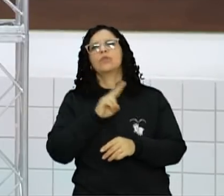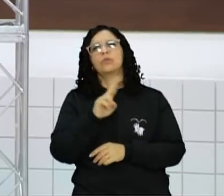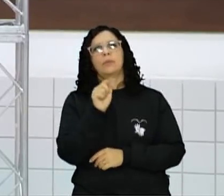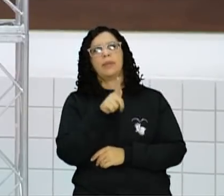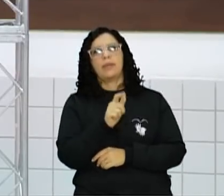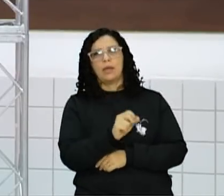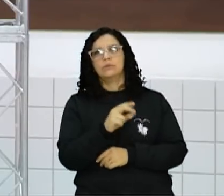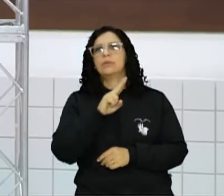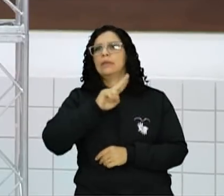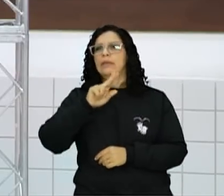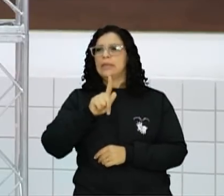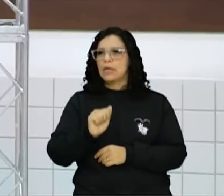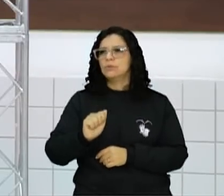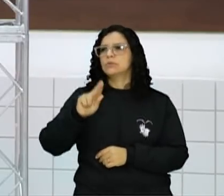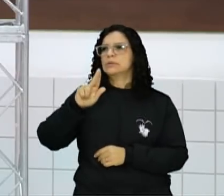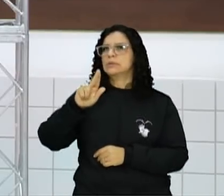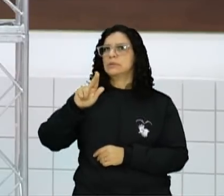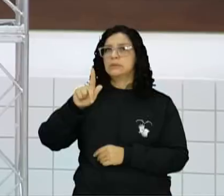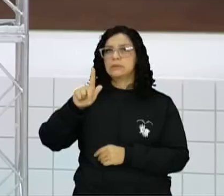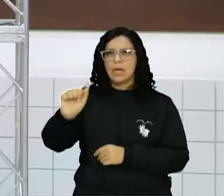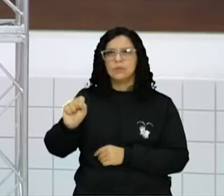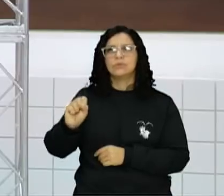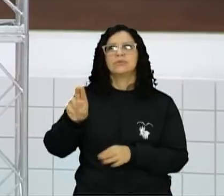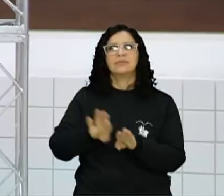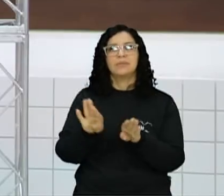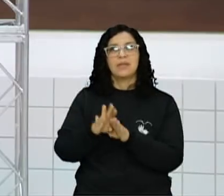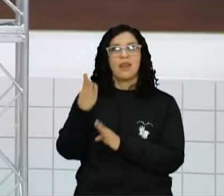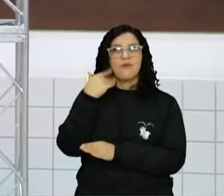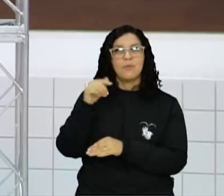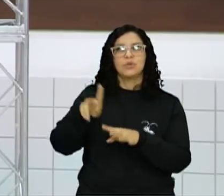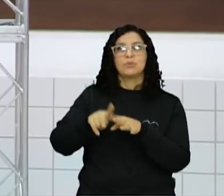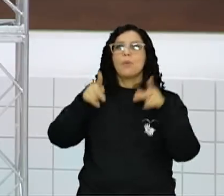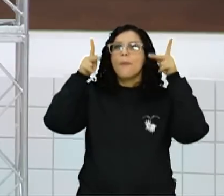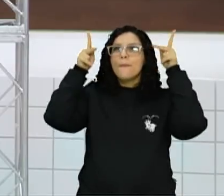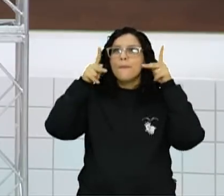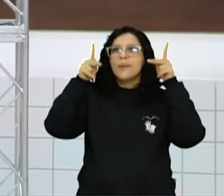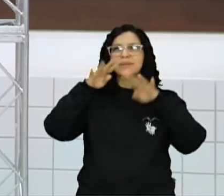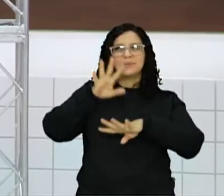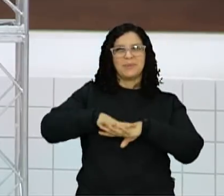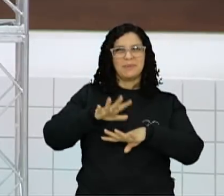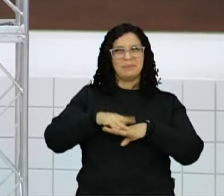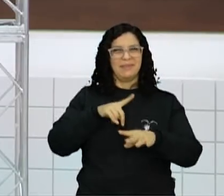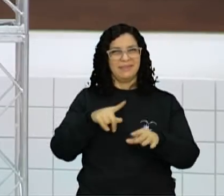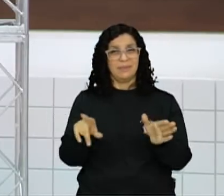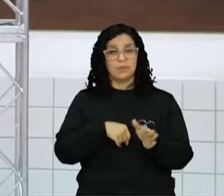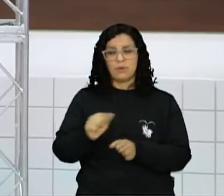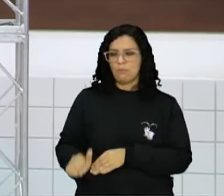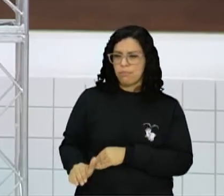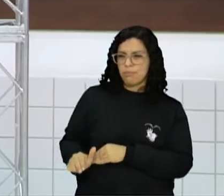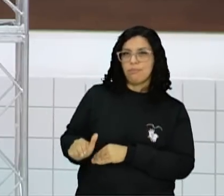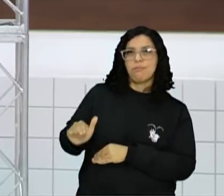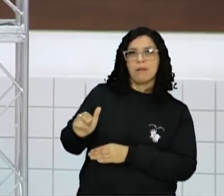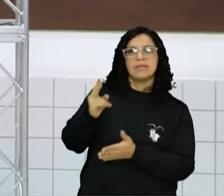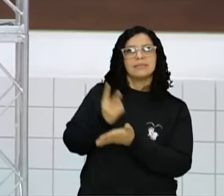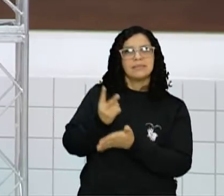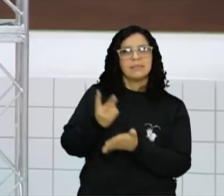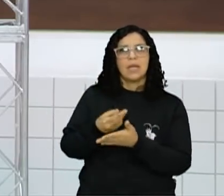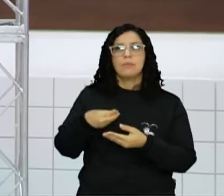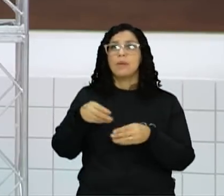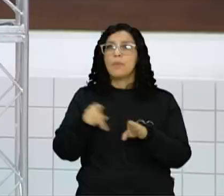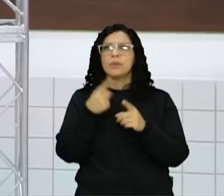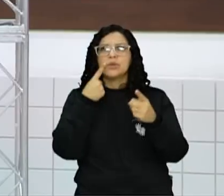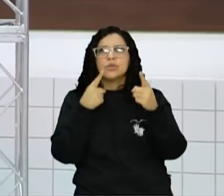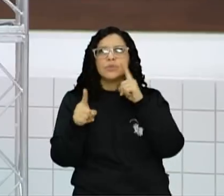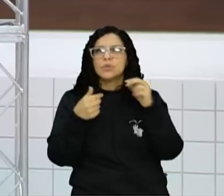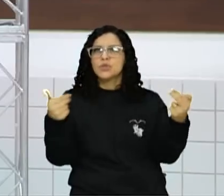encontrar muita coisa sobre Gauss. Não é à toa que ele é conhecido como o príncipe dos matemáticos. Desde pequenininho, já